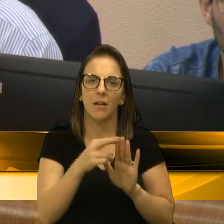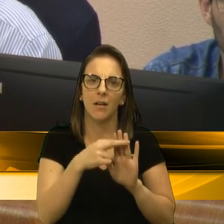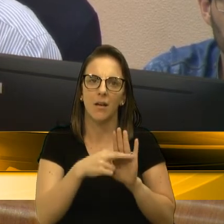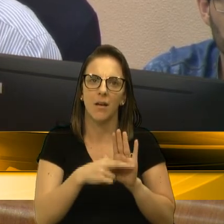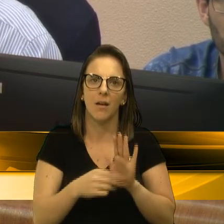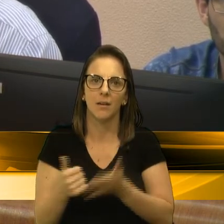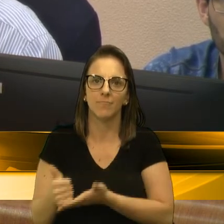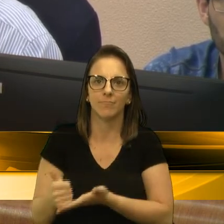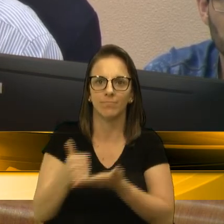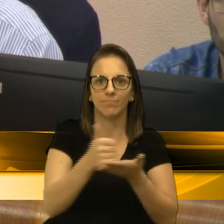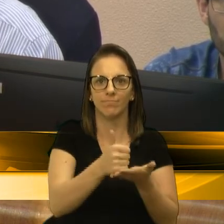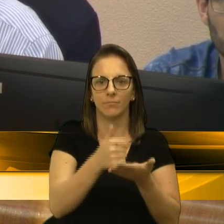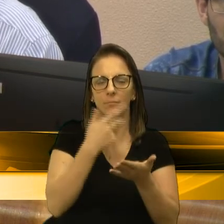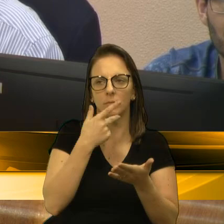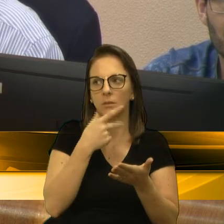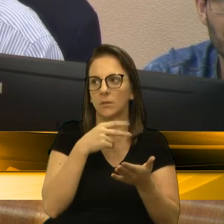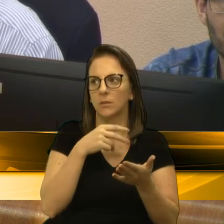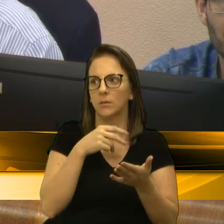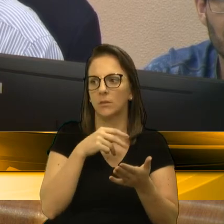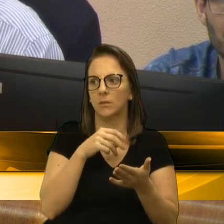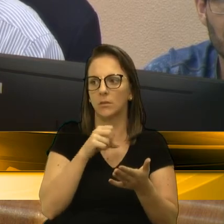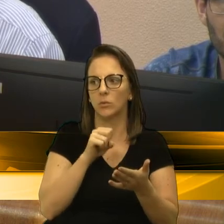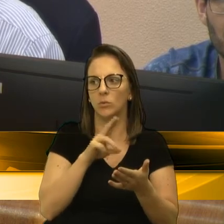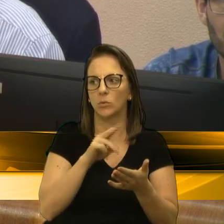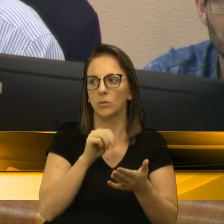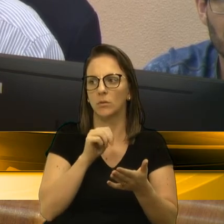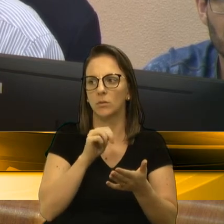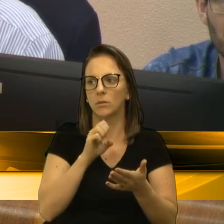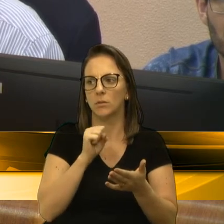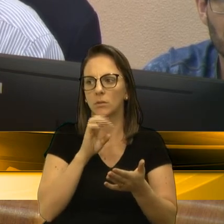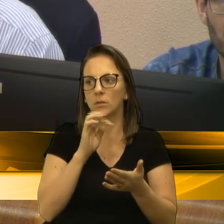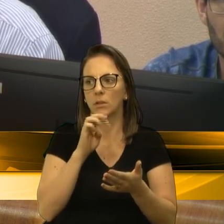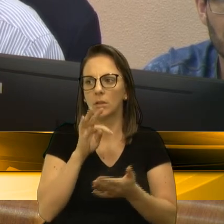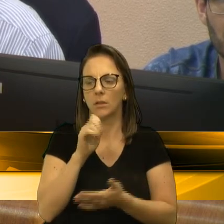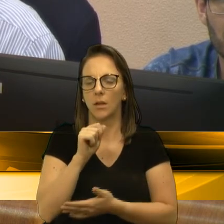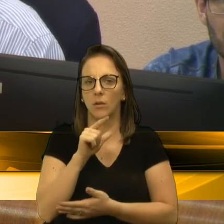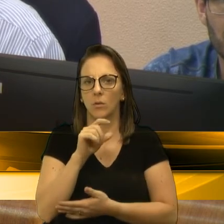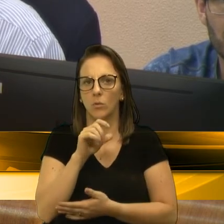sucedâneo, sustentáculo e alicerce fático e legal, e a embasar a